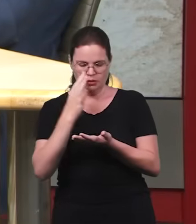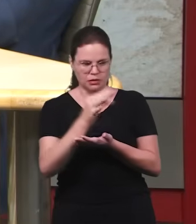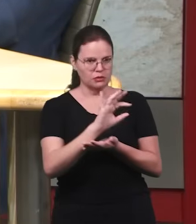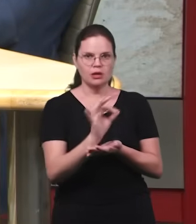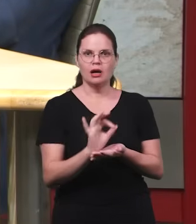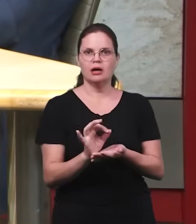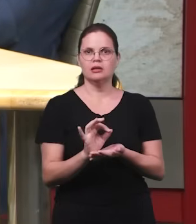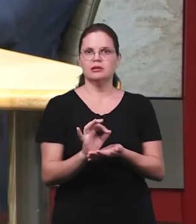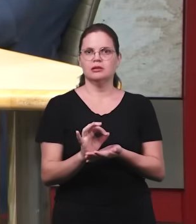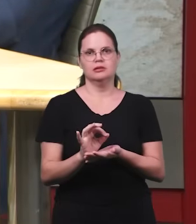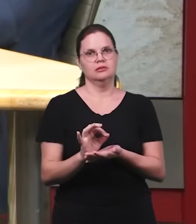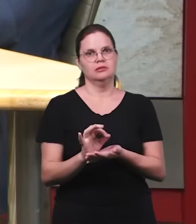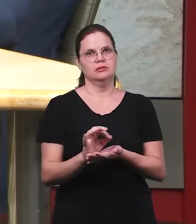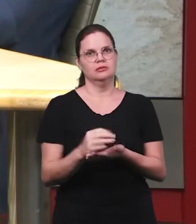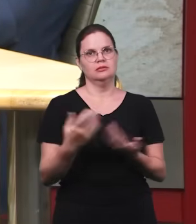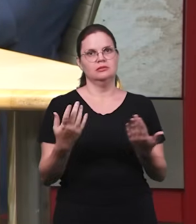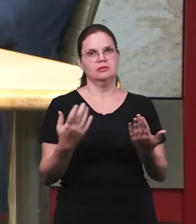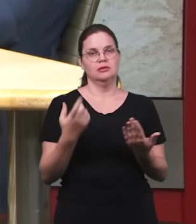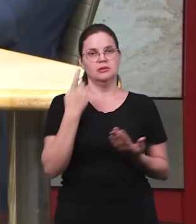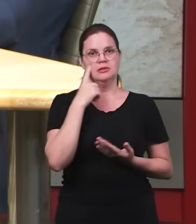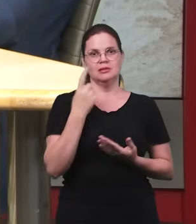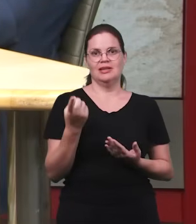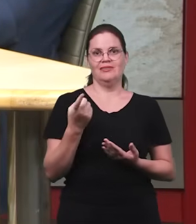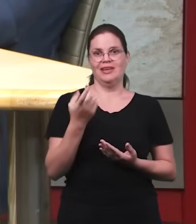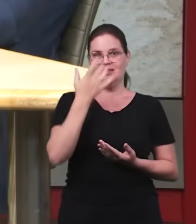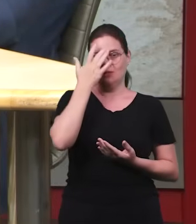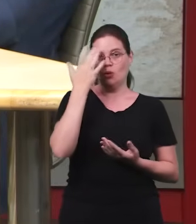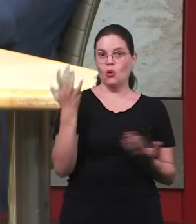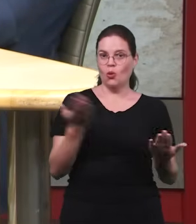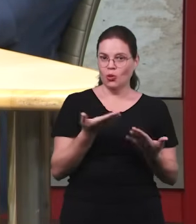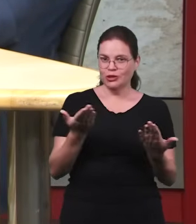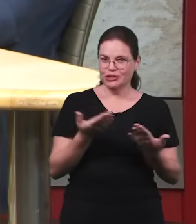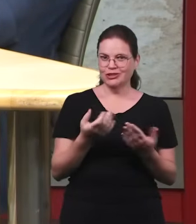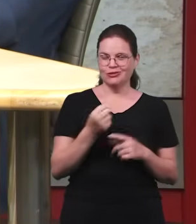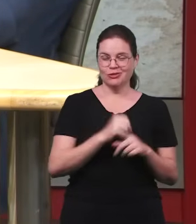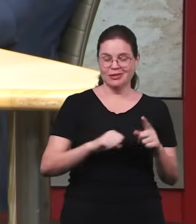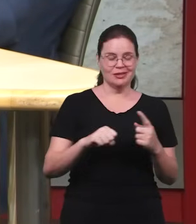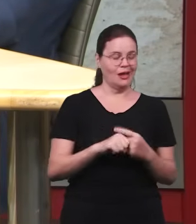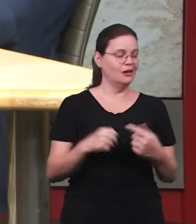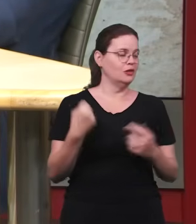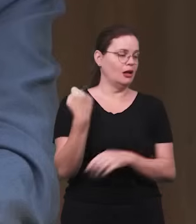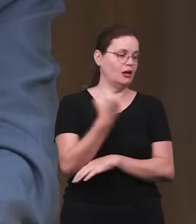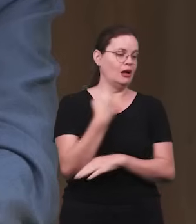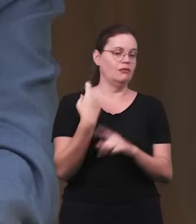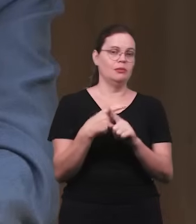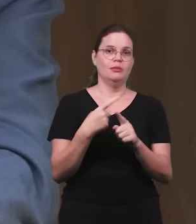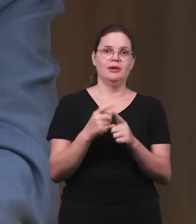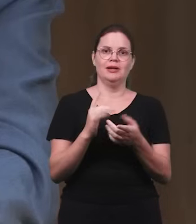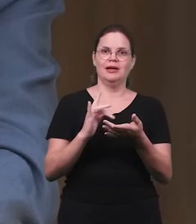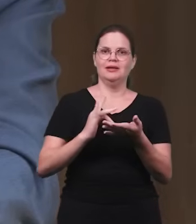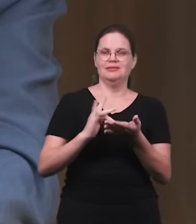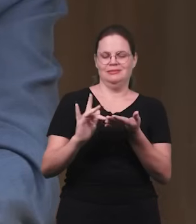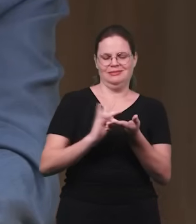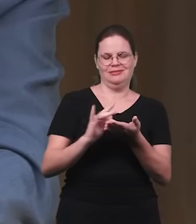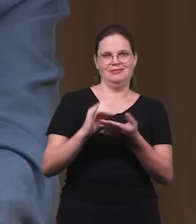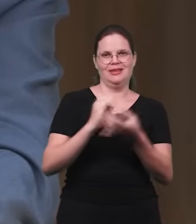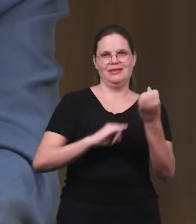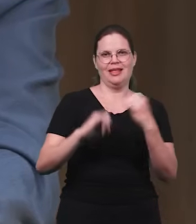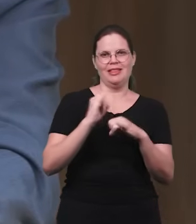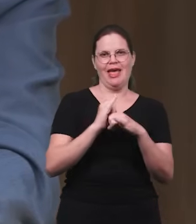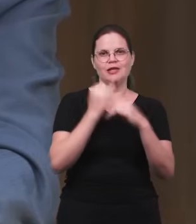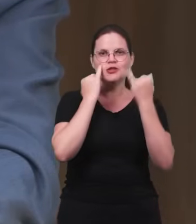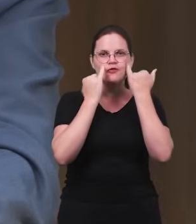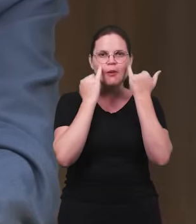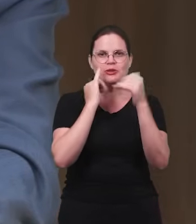problema grave em relação a isso. Ninguém ouve mais ninguém. Com o mundo da internet, a quantidade de informações.